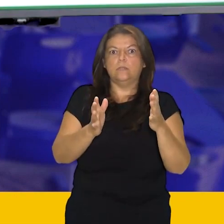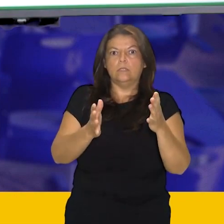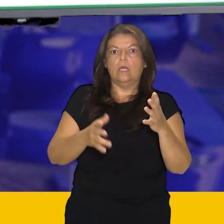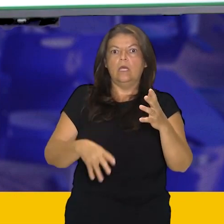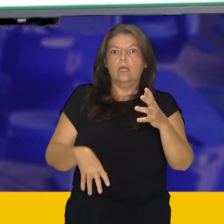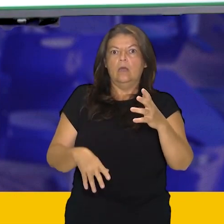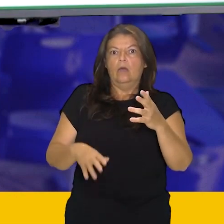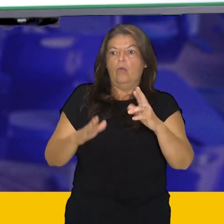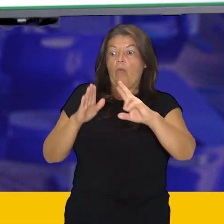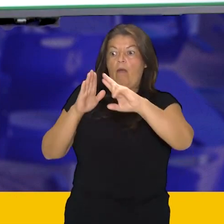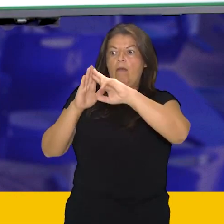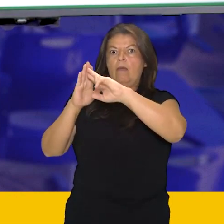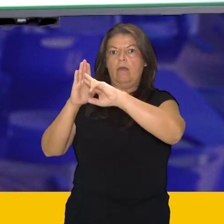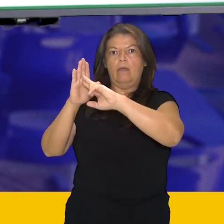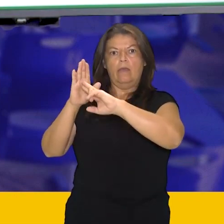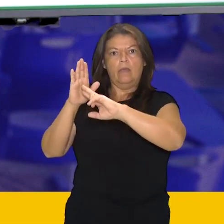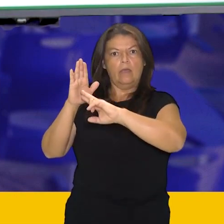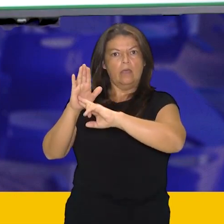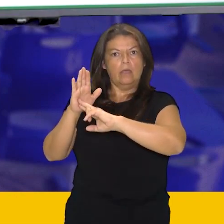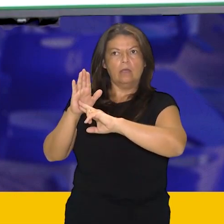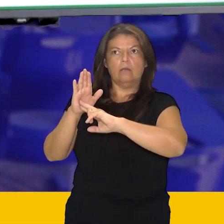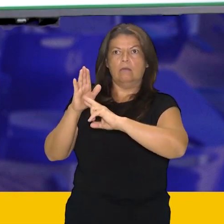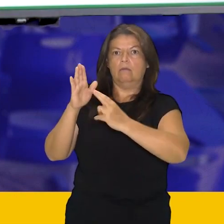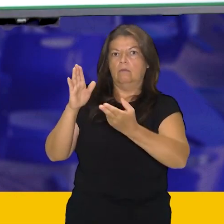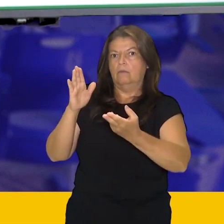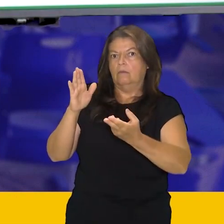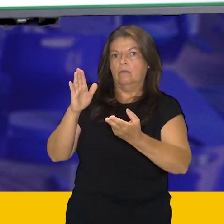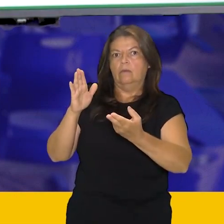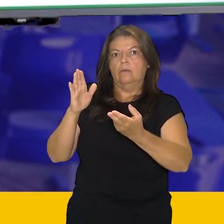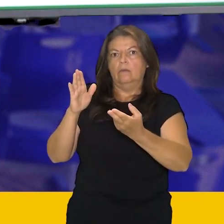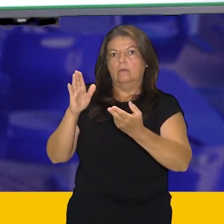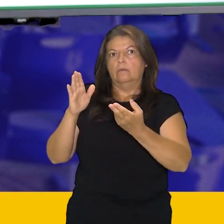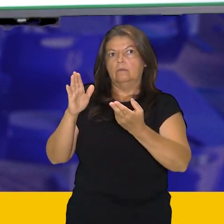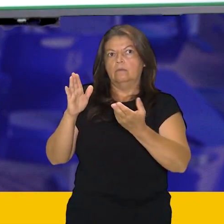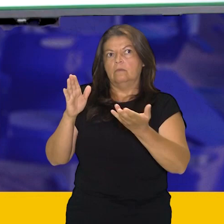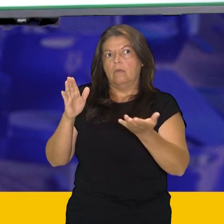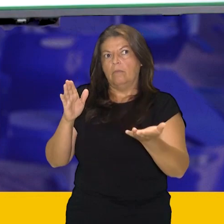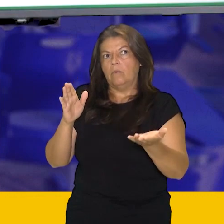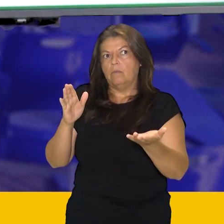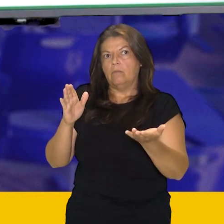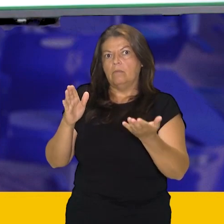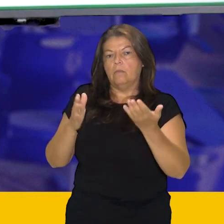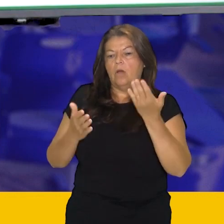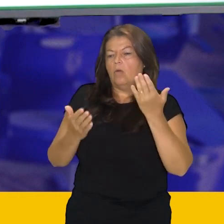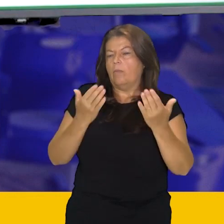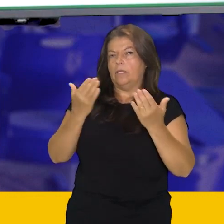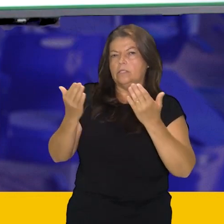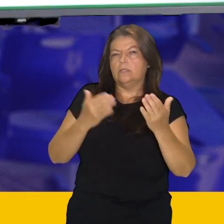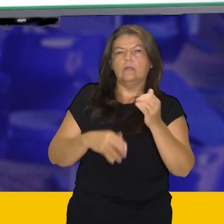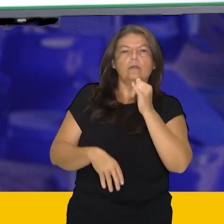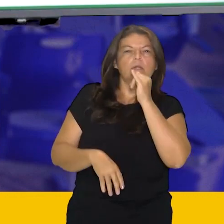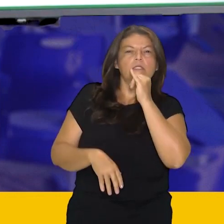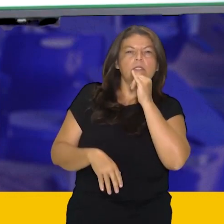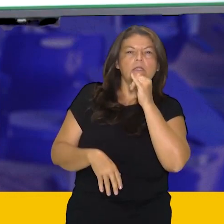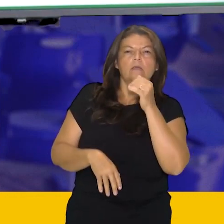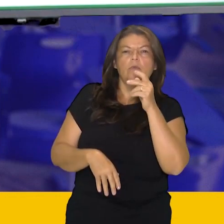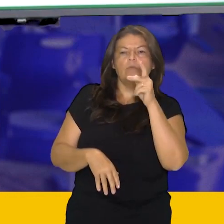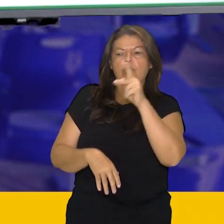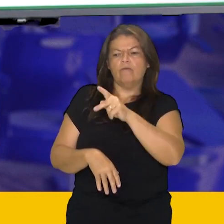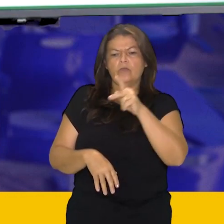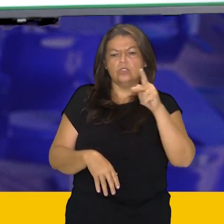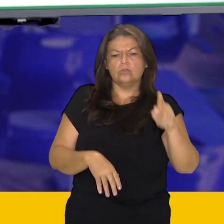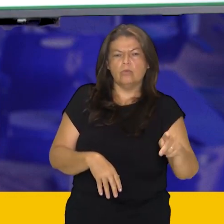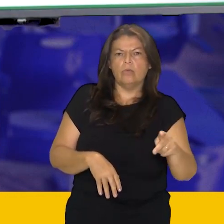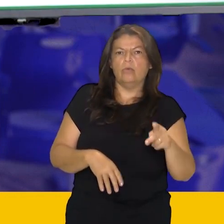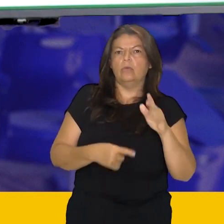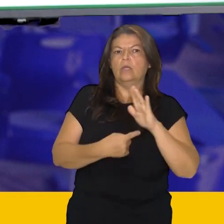não está assim tão culta ou formal quanto seria se eu estivesse falando, por exemplo, com professores ou